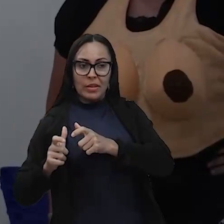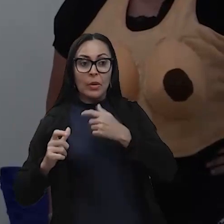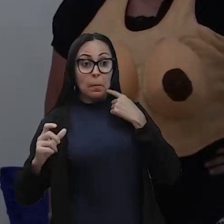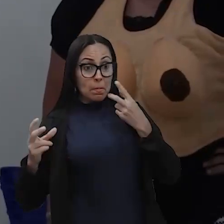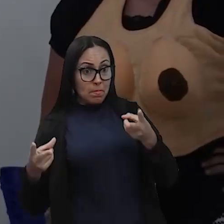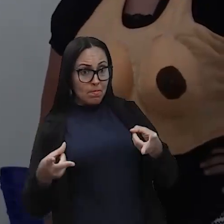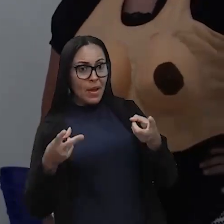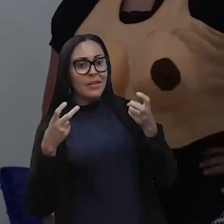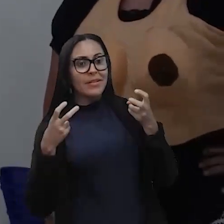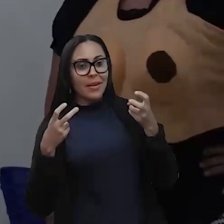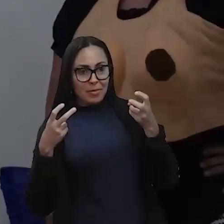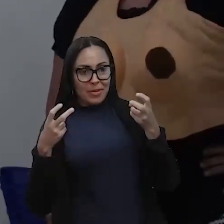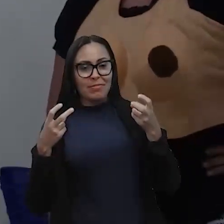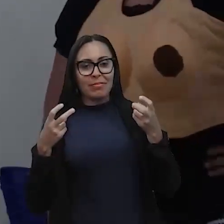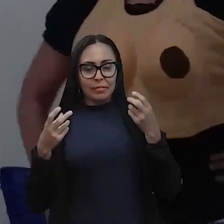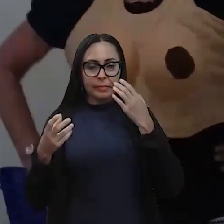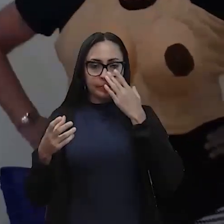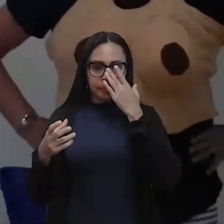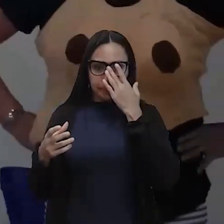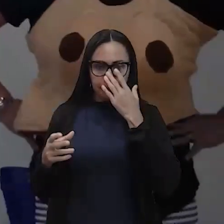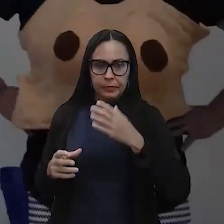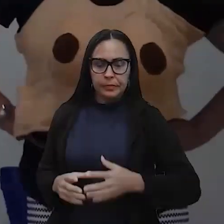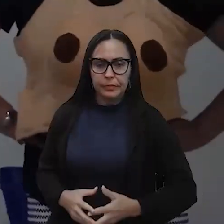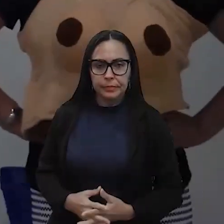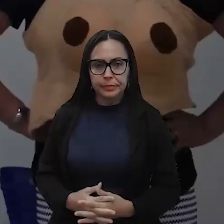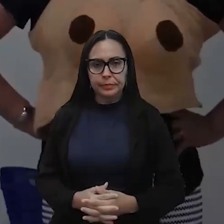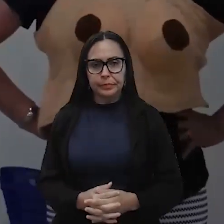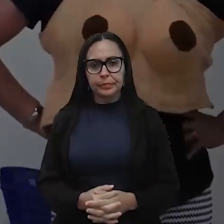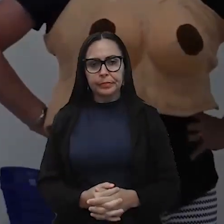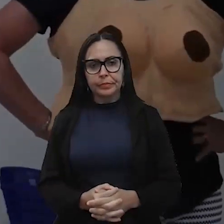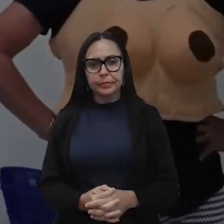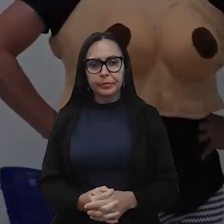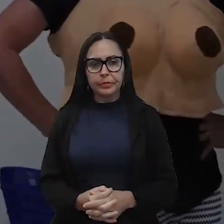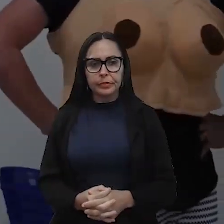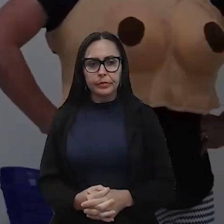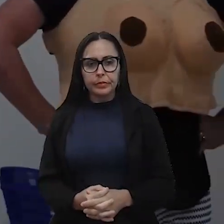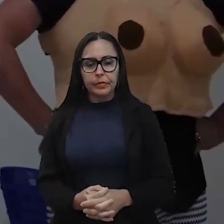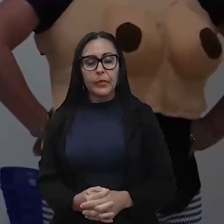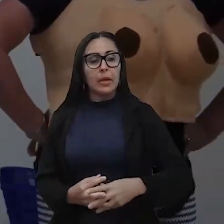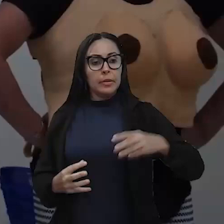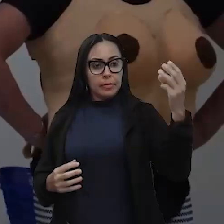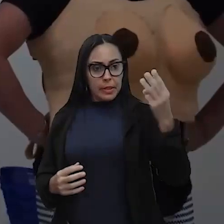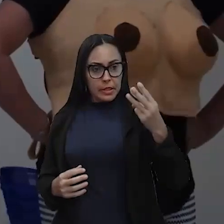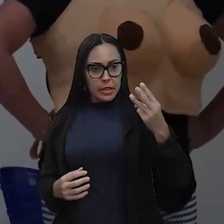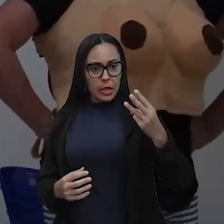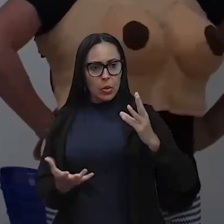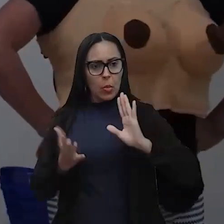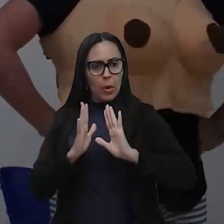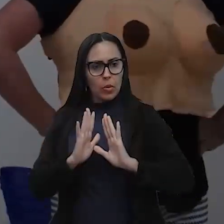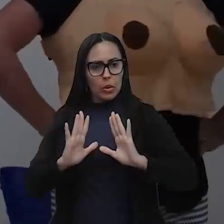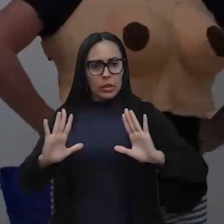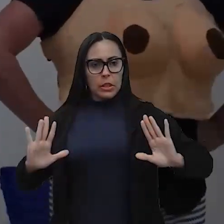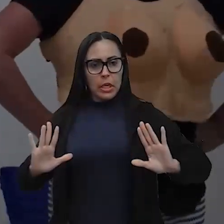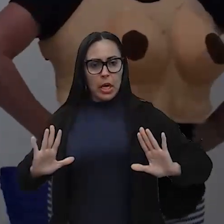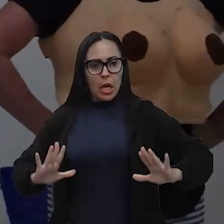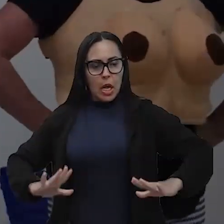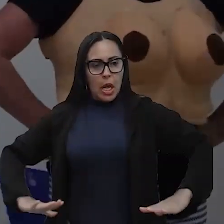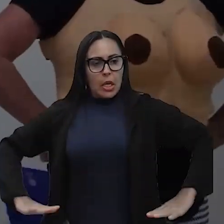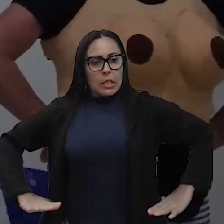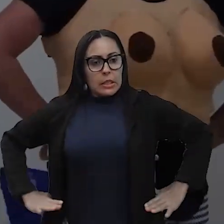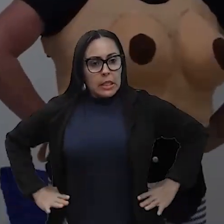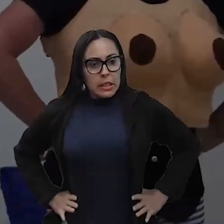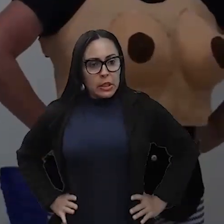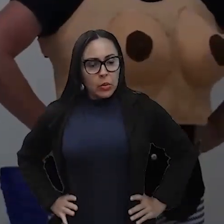certo? Então, é muito importante. Faz isso aí para se conhecer. Terceiro passo, mãozinha no ombro e joga, mãozinha na